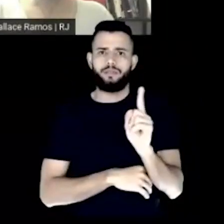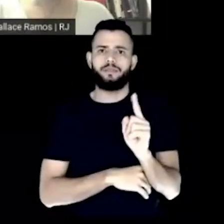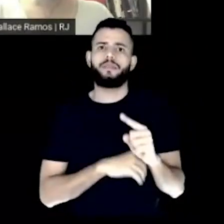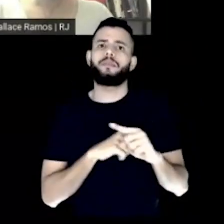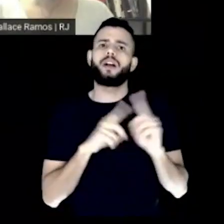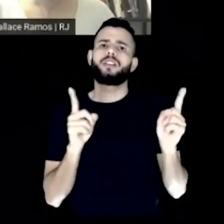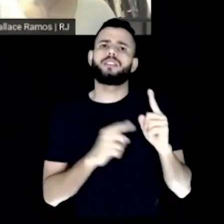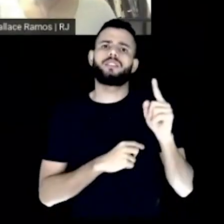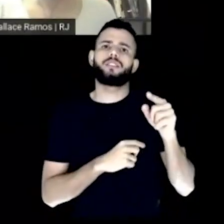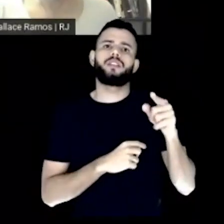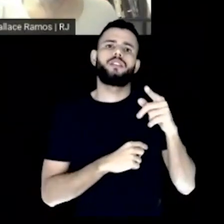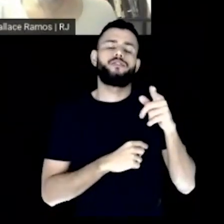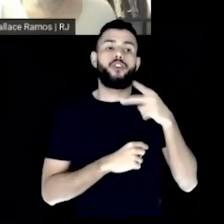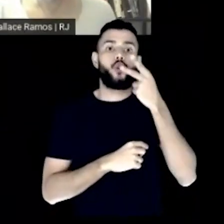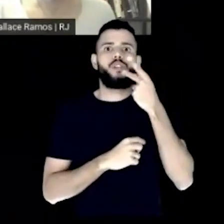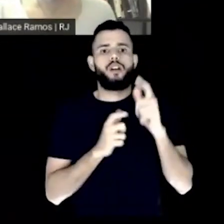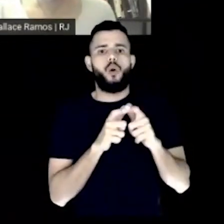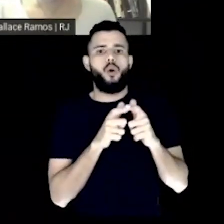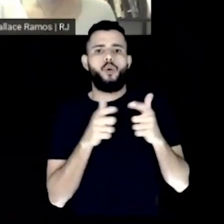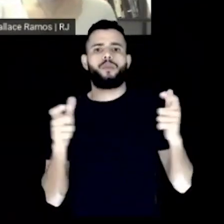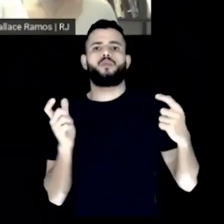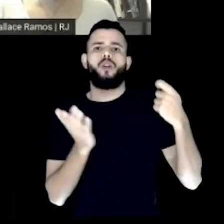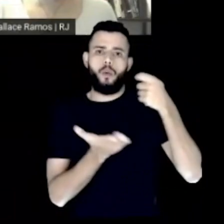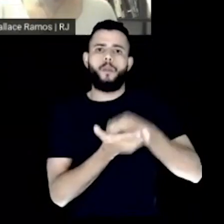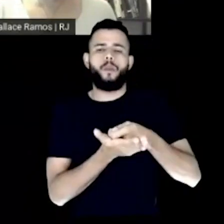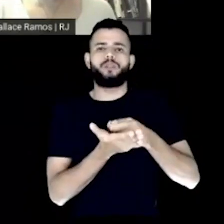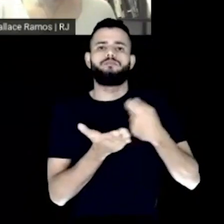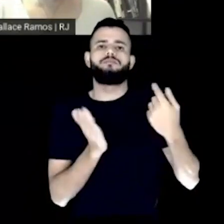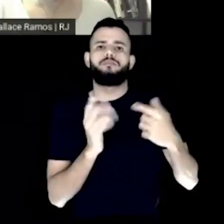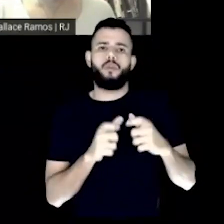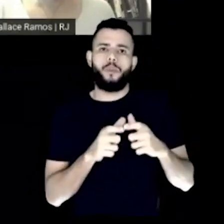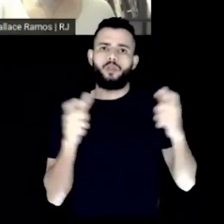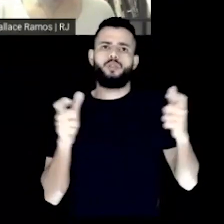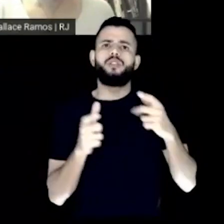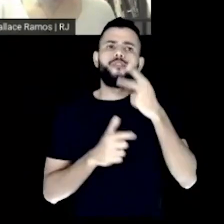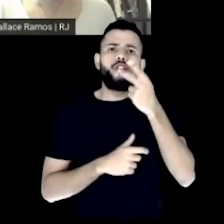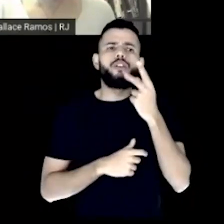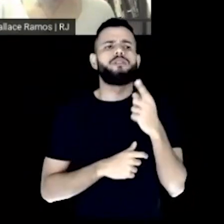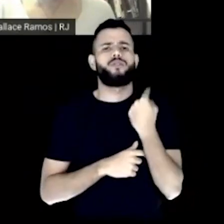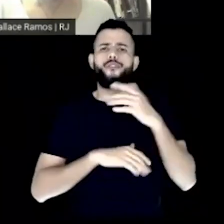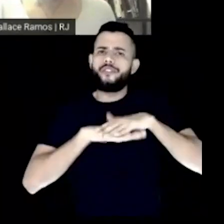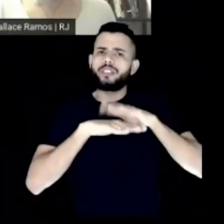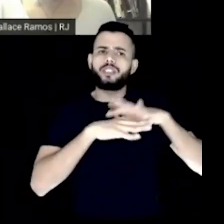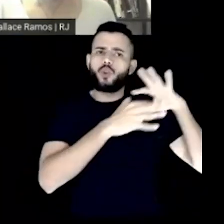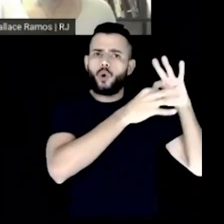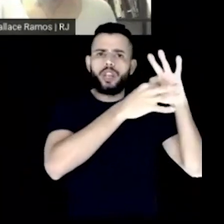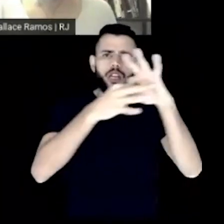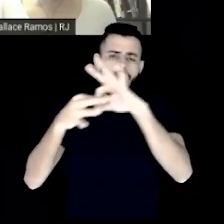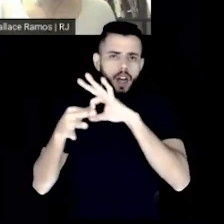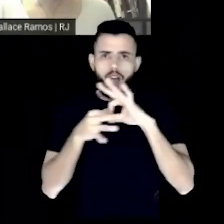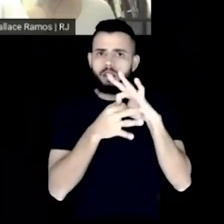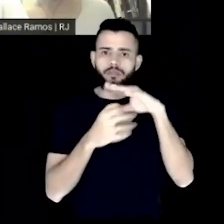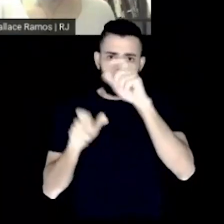conectassem. E a Luara foi a pessoa que meio que aumentou a aposta, assim, sabe? Tipo, não, vamos fazer essas histórias se conectarem,